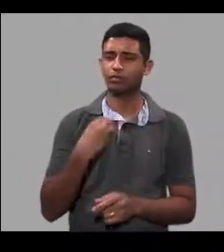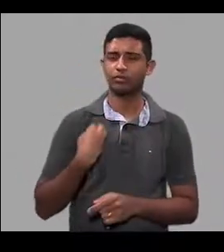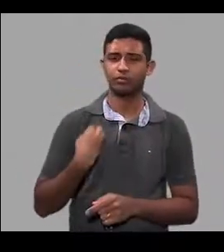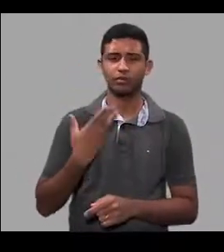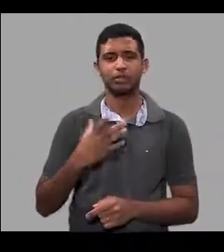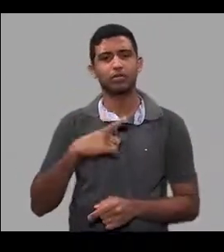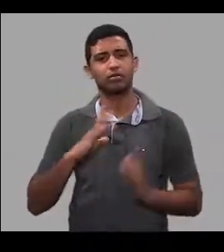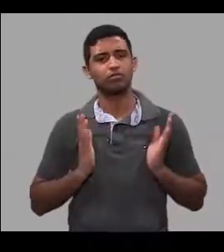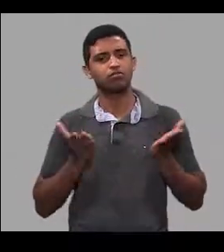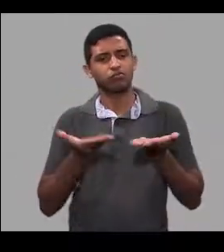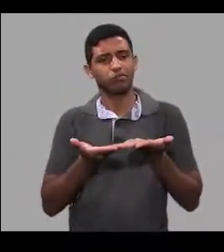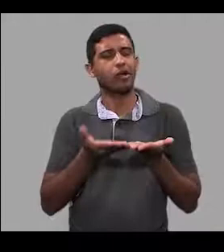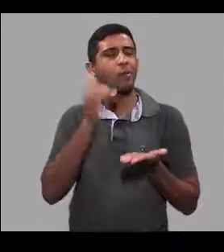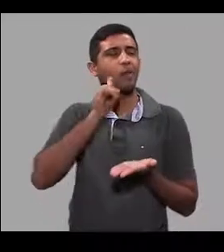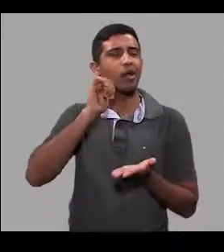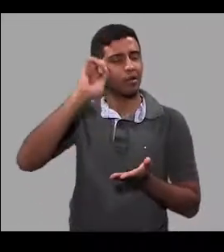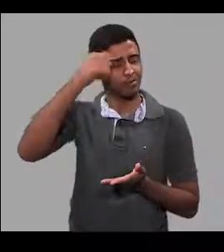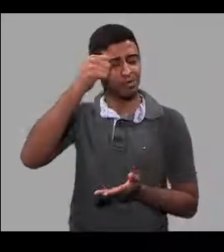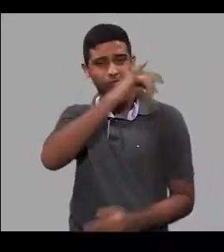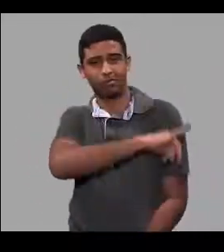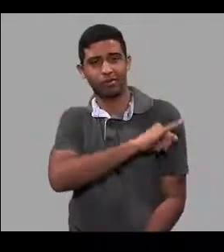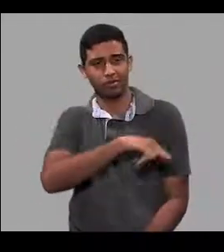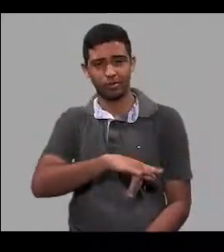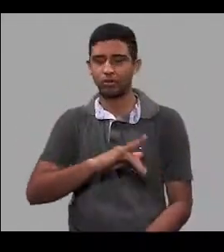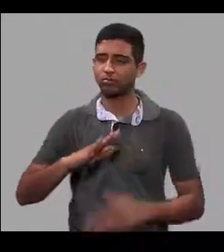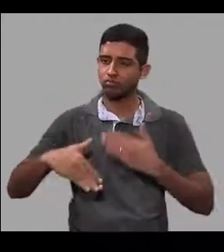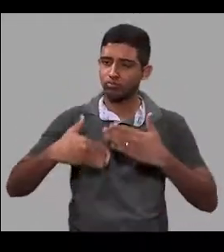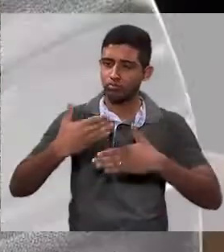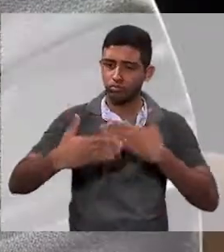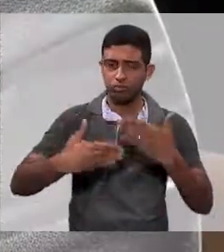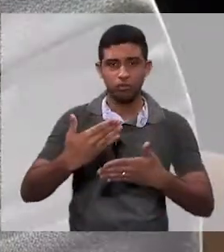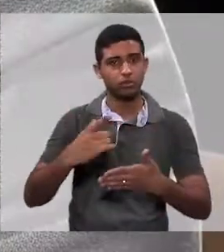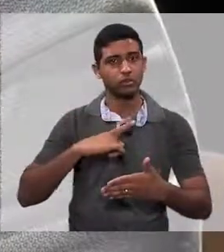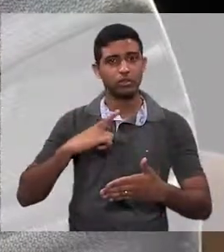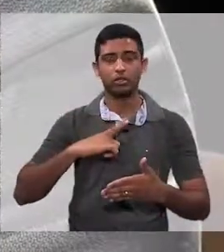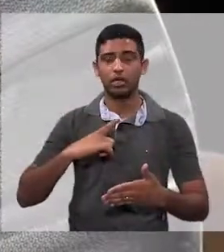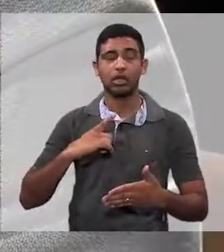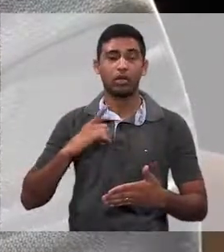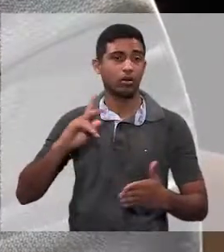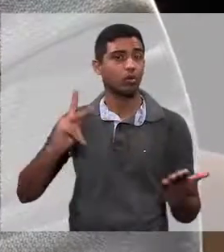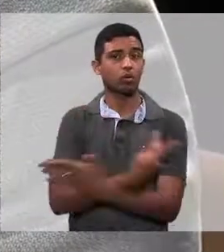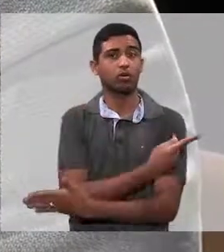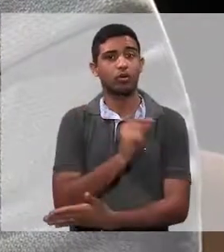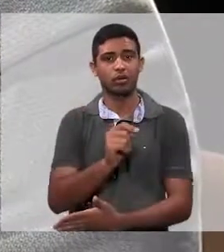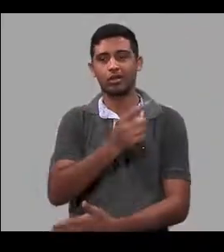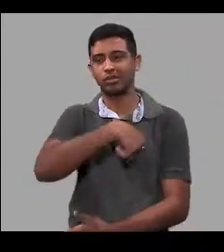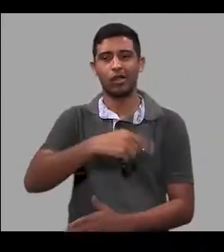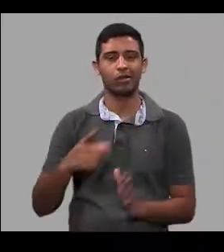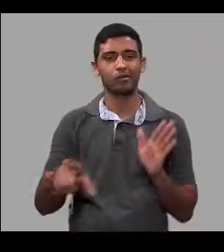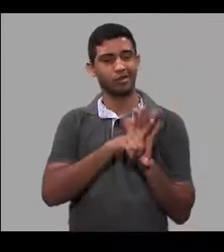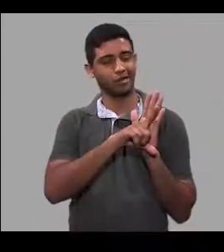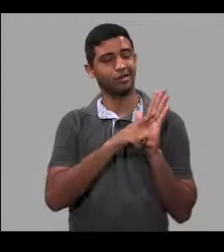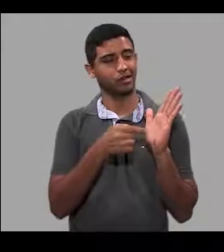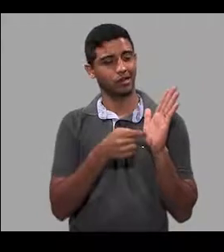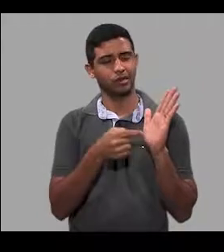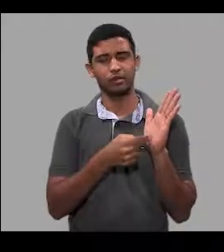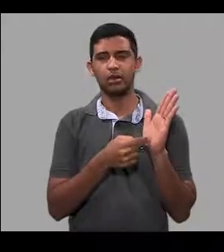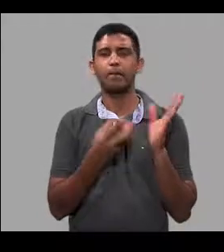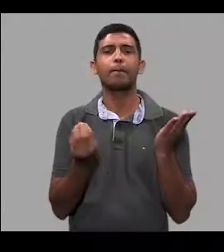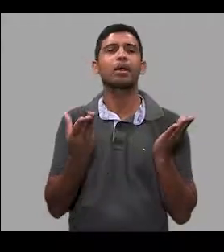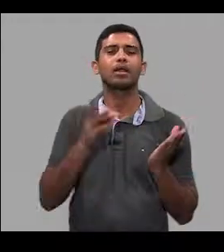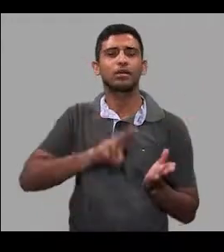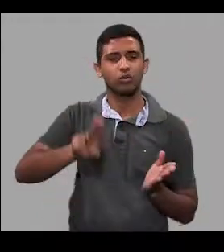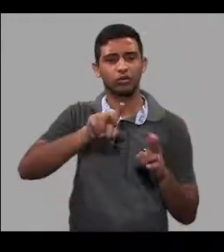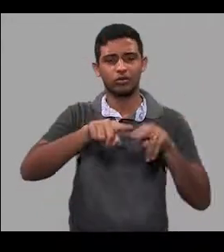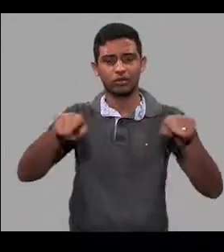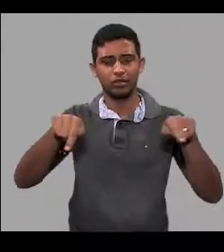Fórum de Mulheres Negras do Rio de Janeiro, que, num determinado momento, provocou o nosso mandato, porque queria simplesmente